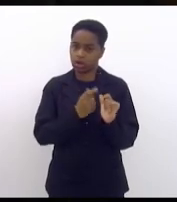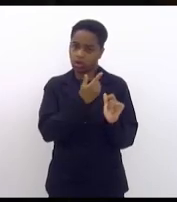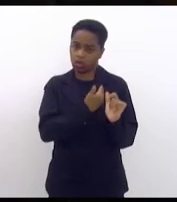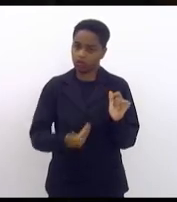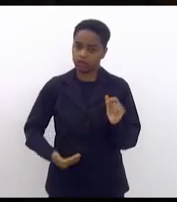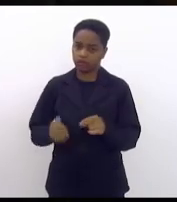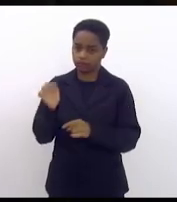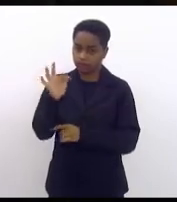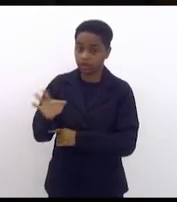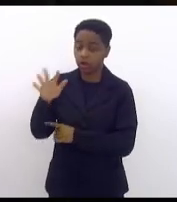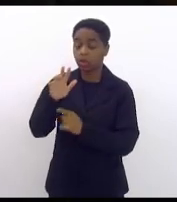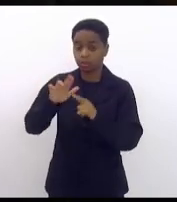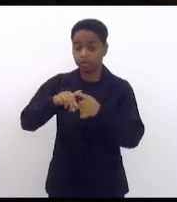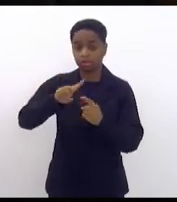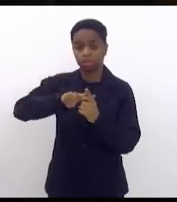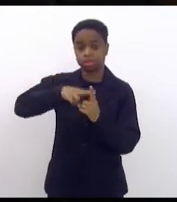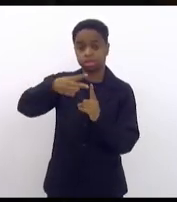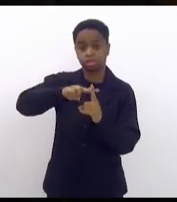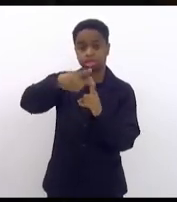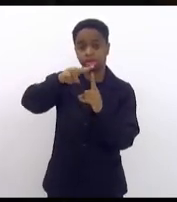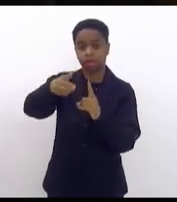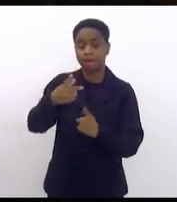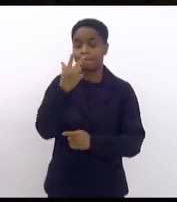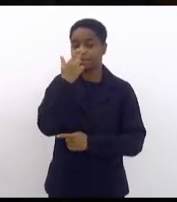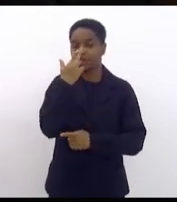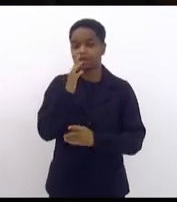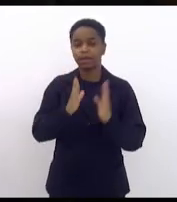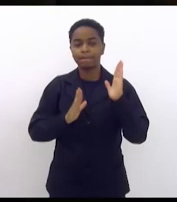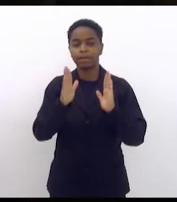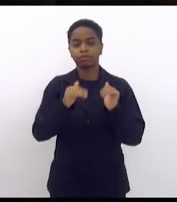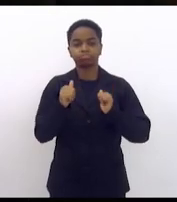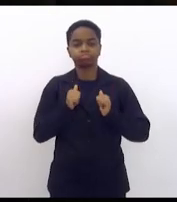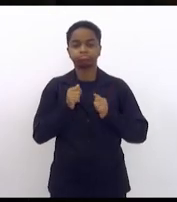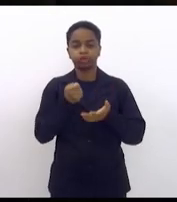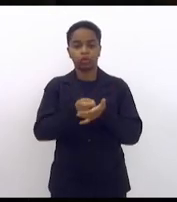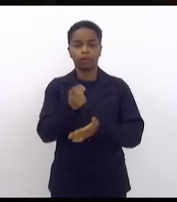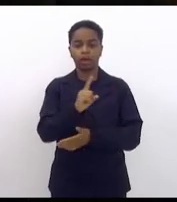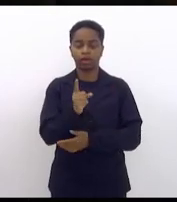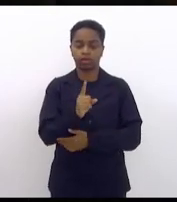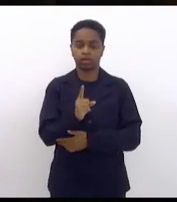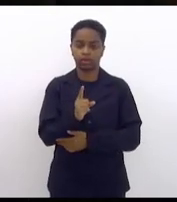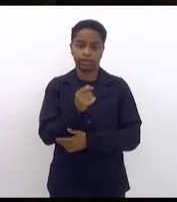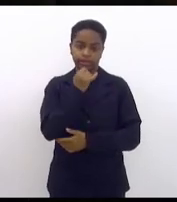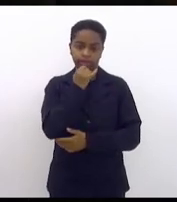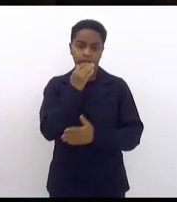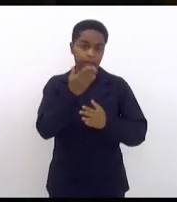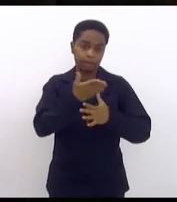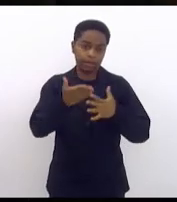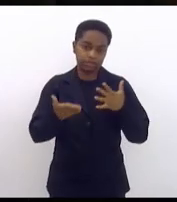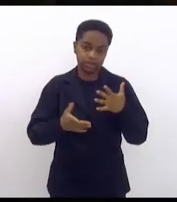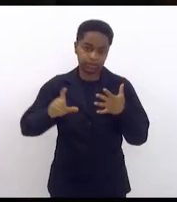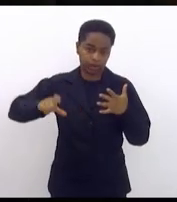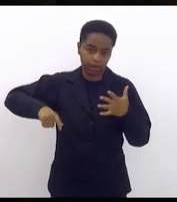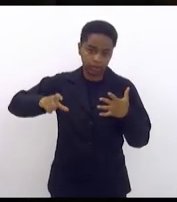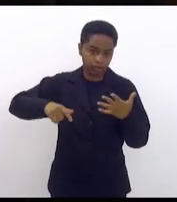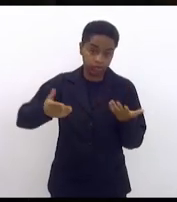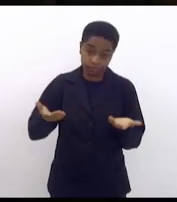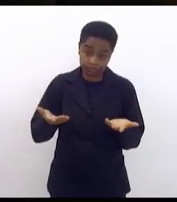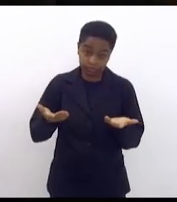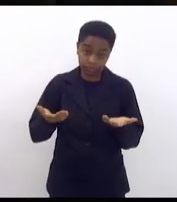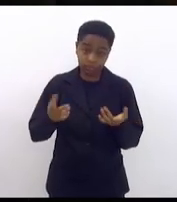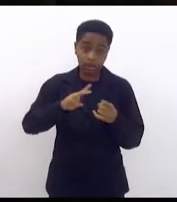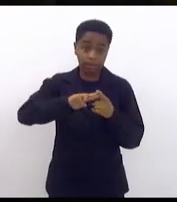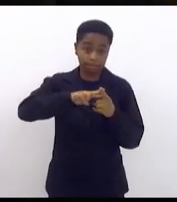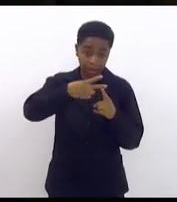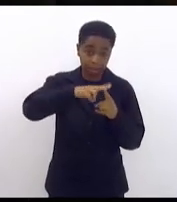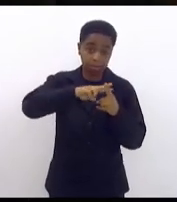dívida se multiplicou, é como se você ficasse um período sem pagar a parcela do cartão de crédito. A sua